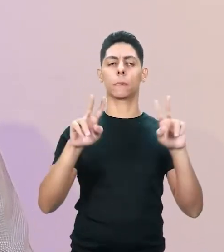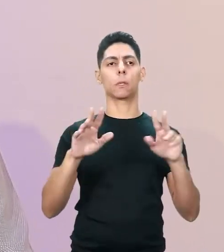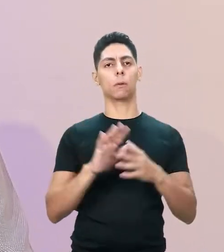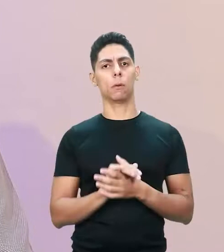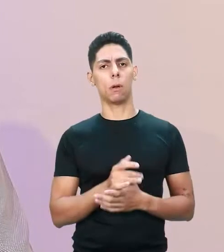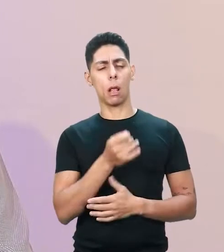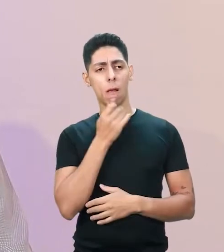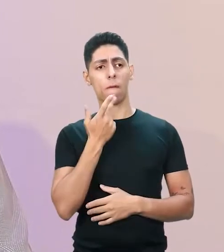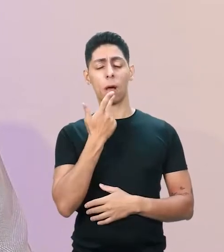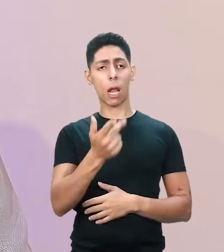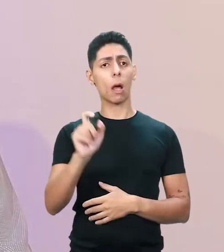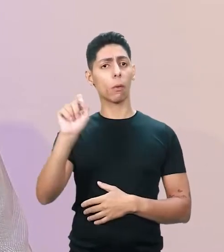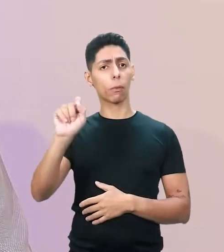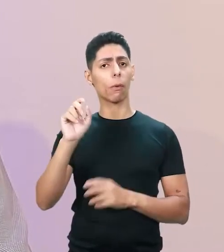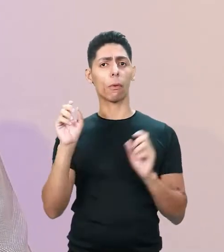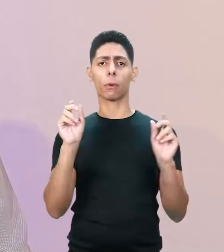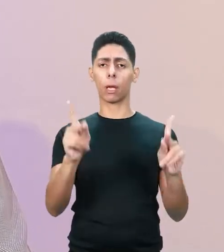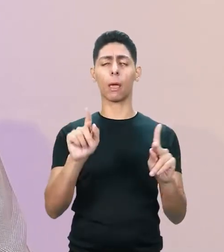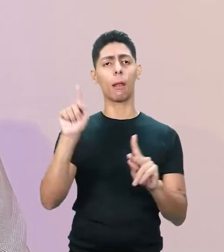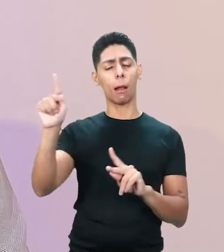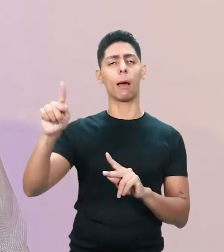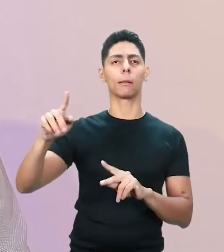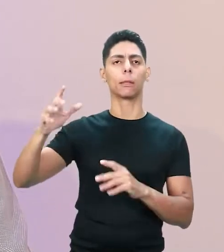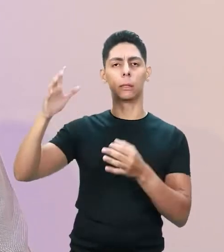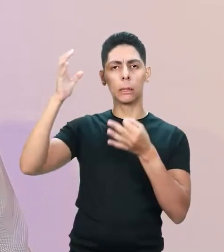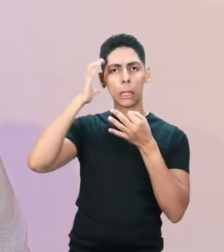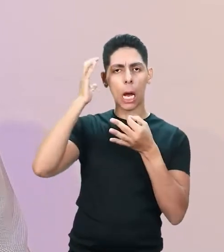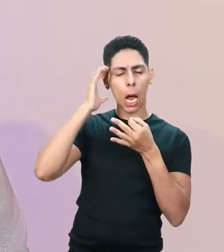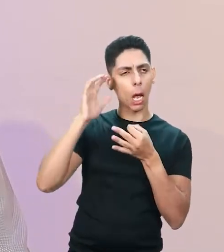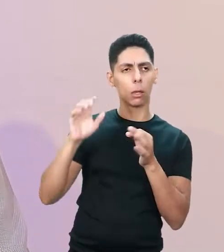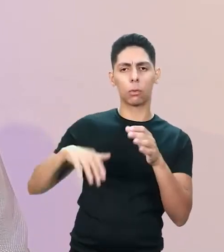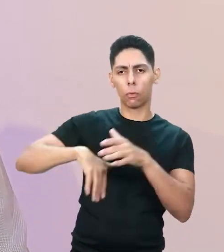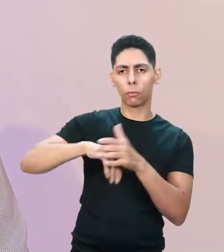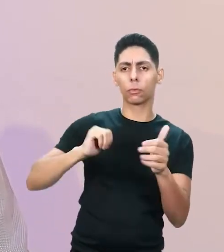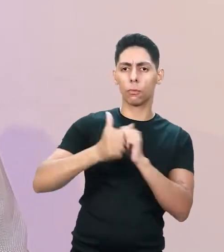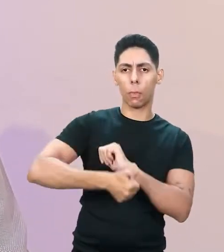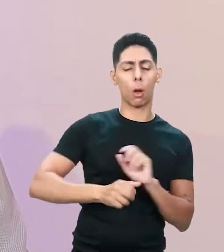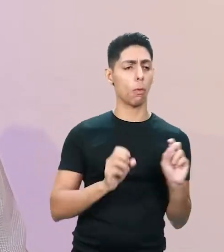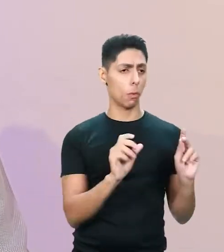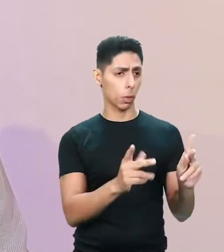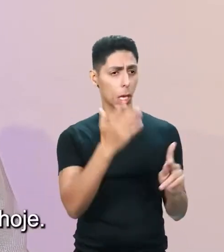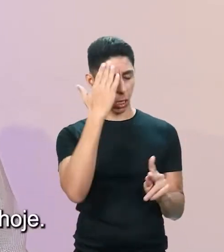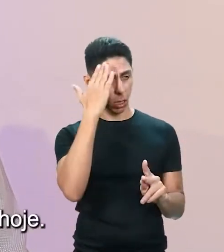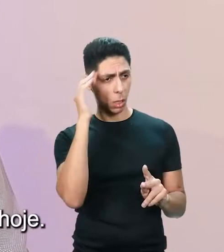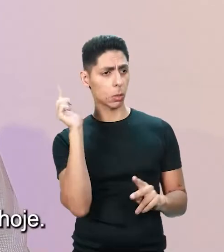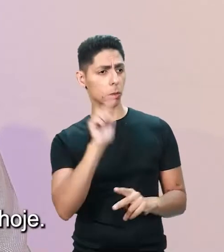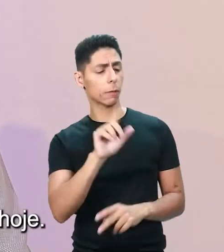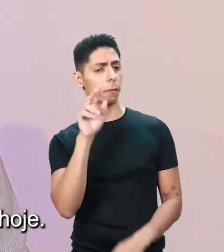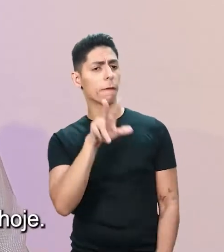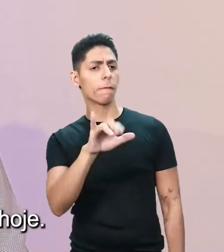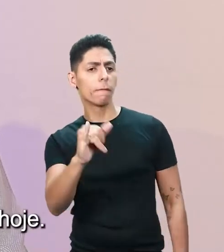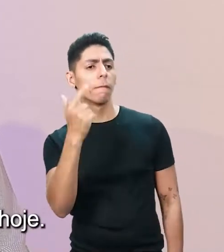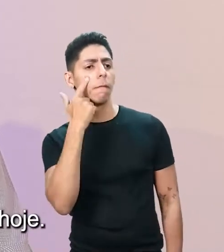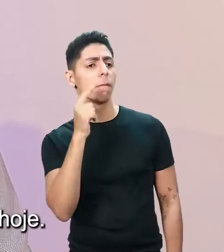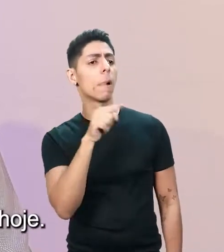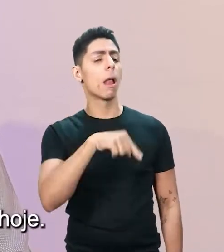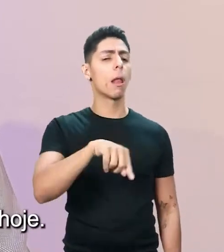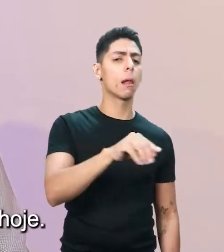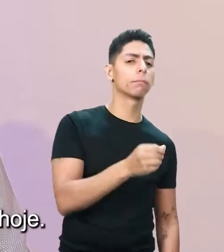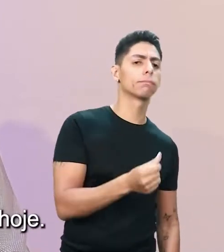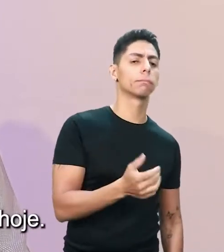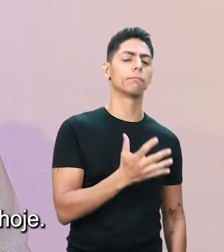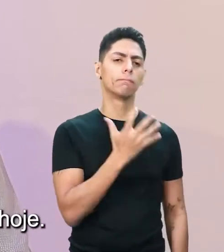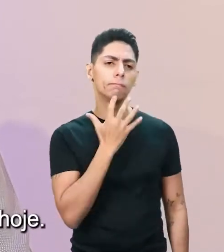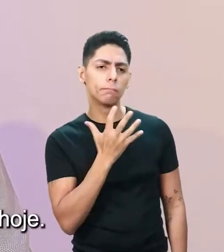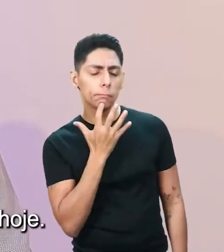time de futebol, ok. Eu acredito que até um cego total consegue fazer isso. Você vai lá, você